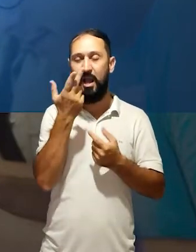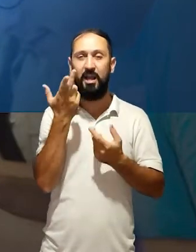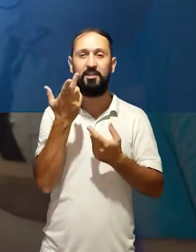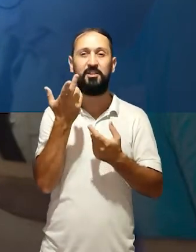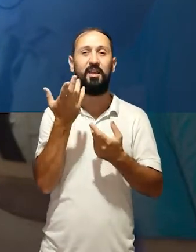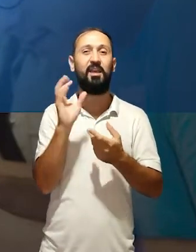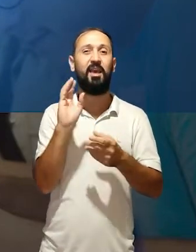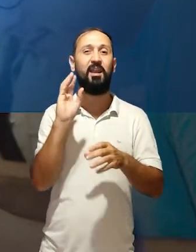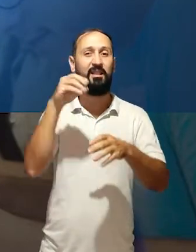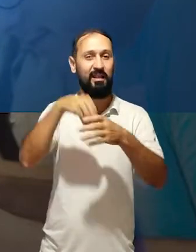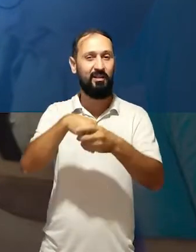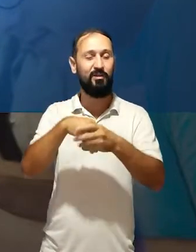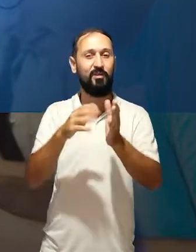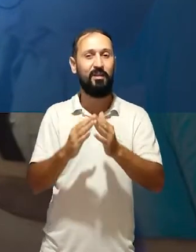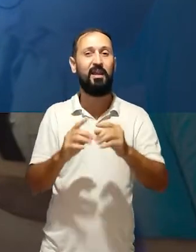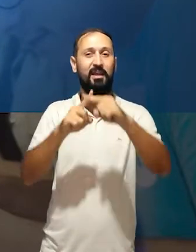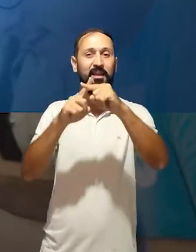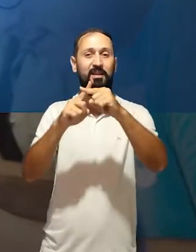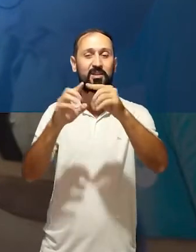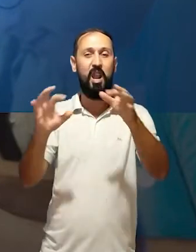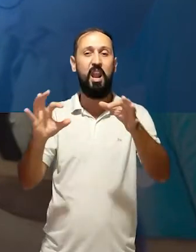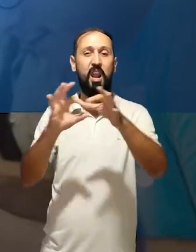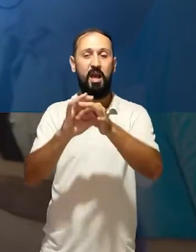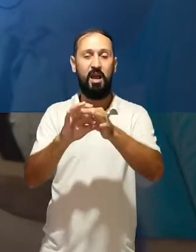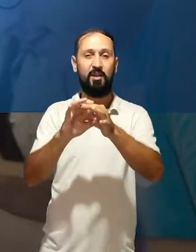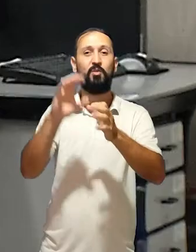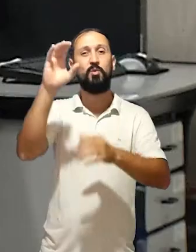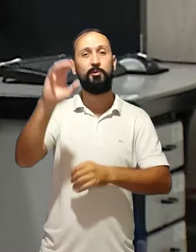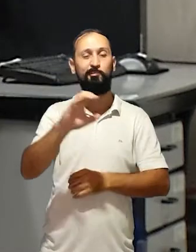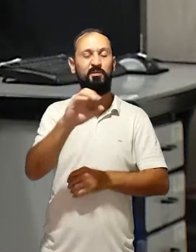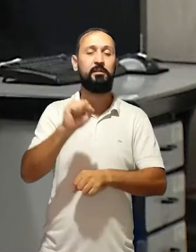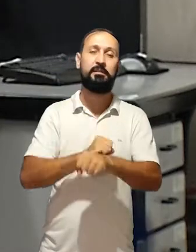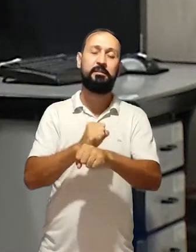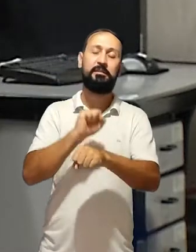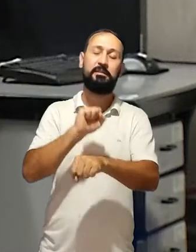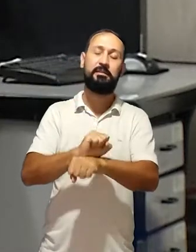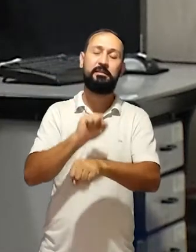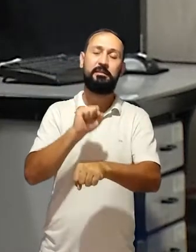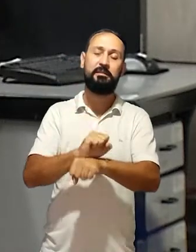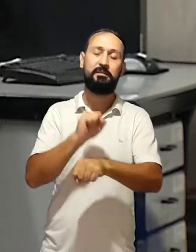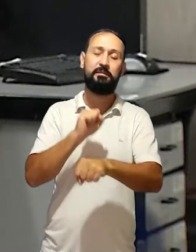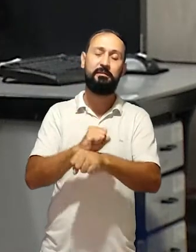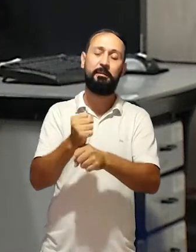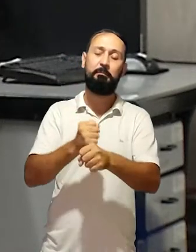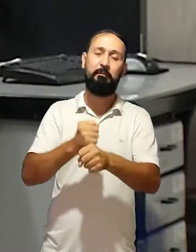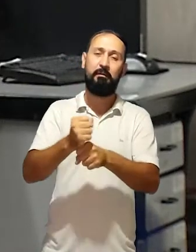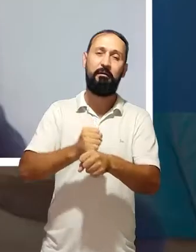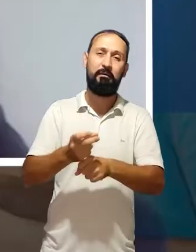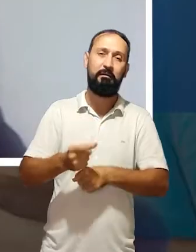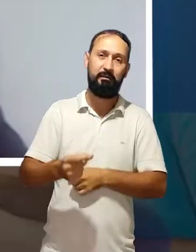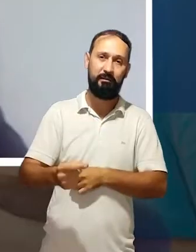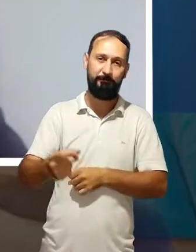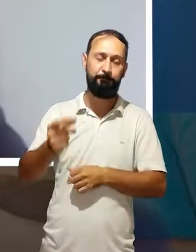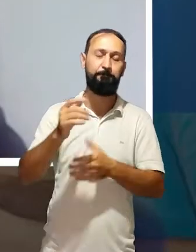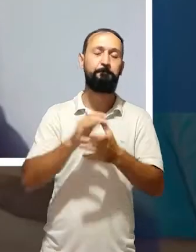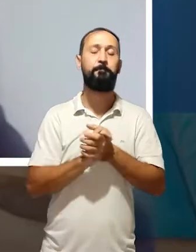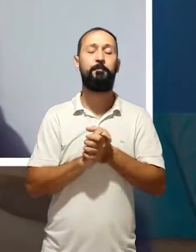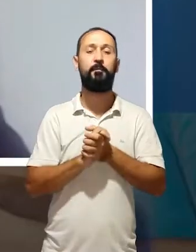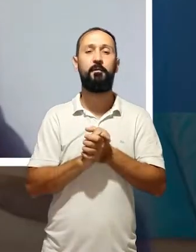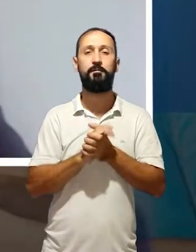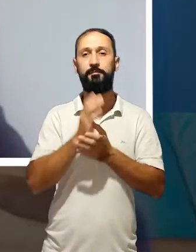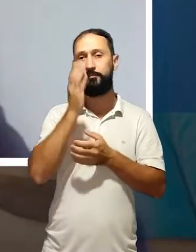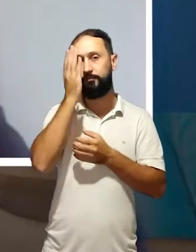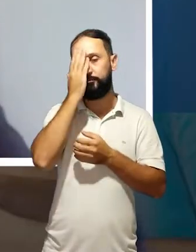praticamente dogmática, como se fosse a relação com o cristianismo. Esperei por muito tempo, quando eu soube que o